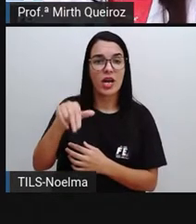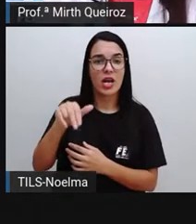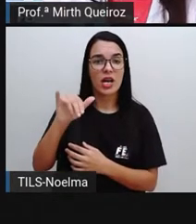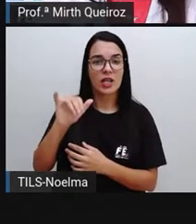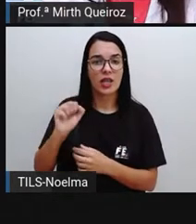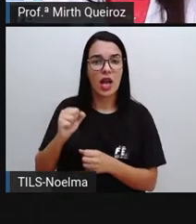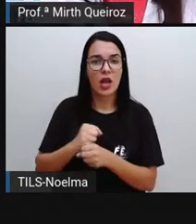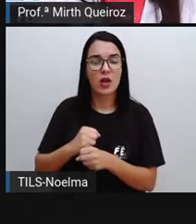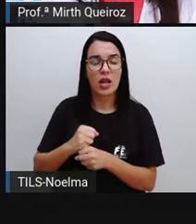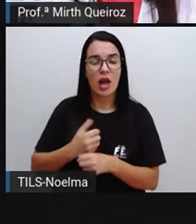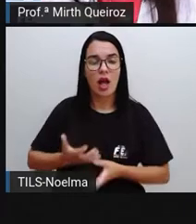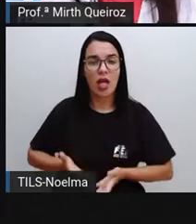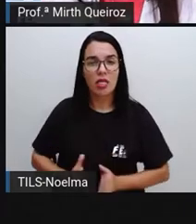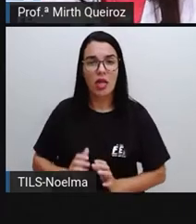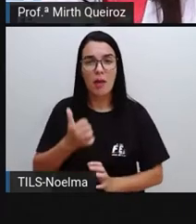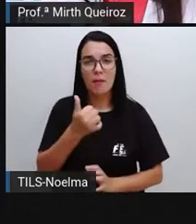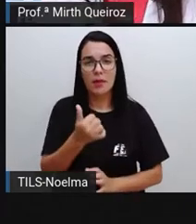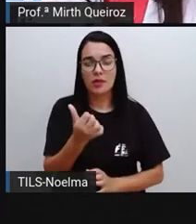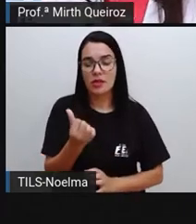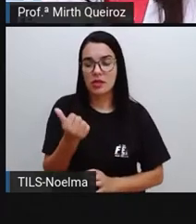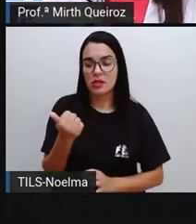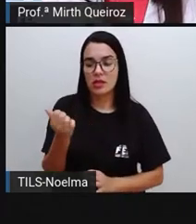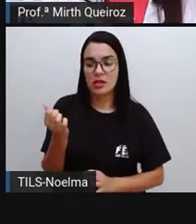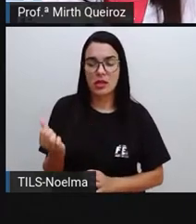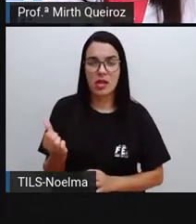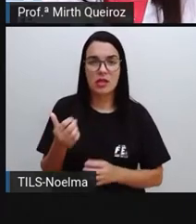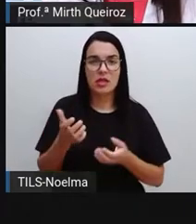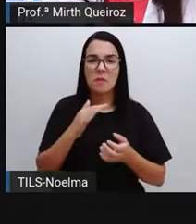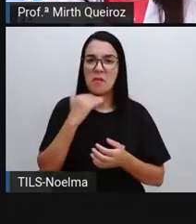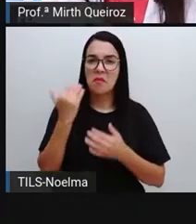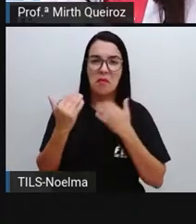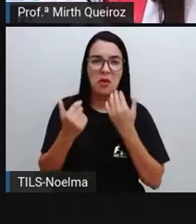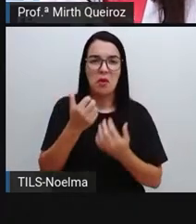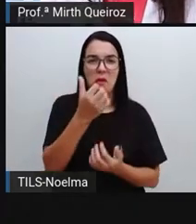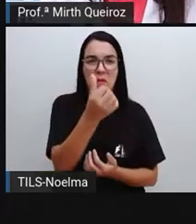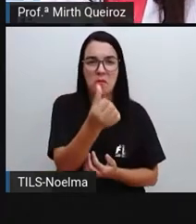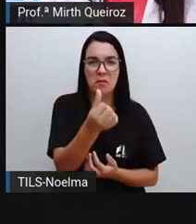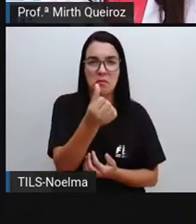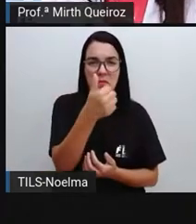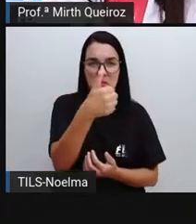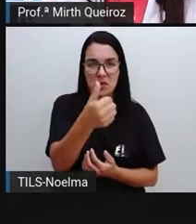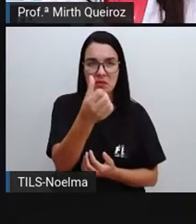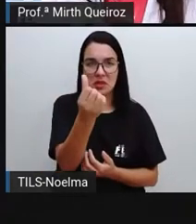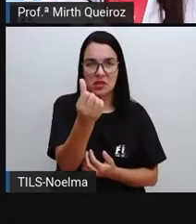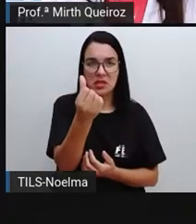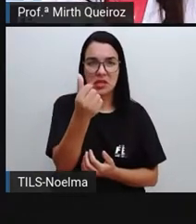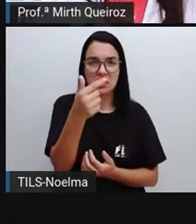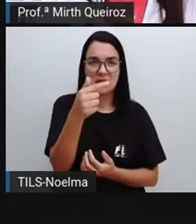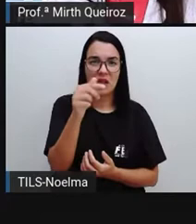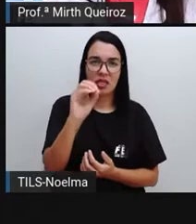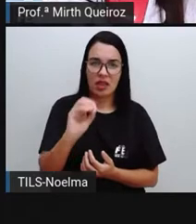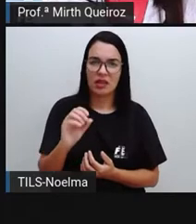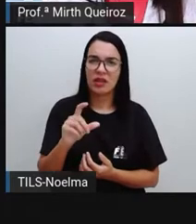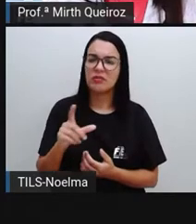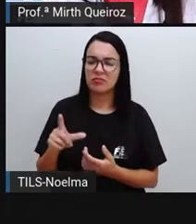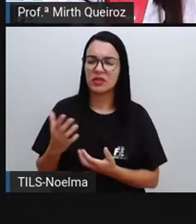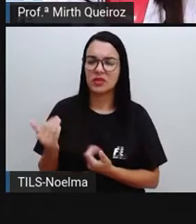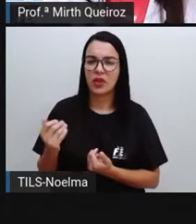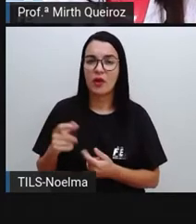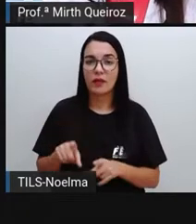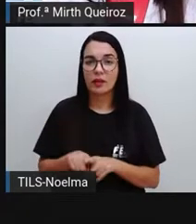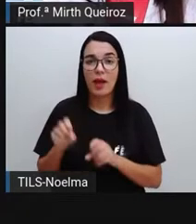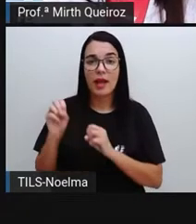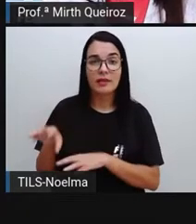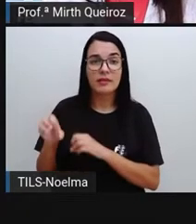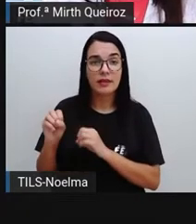em 1616 e faleceu em 1670, muito jovem, né? Foi ensinado para os alunos das oficinas